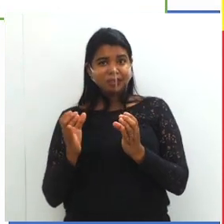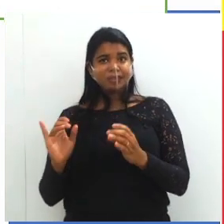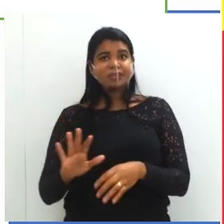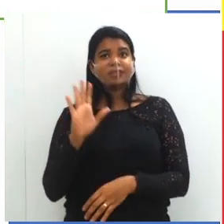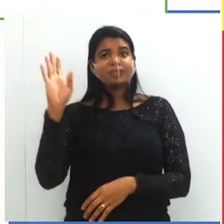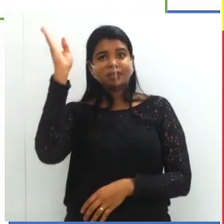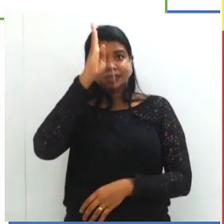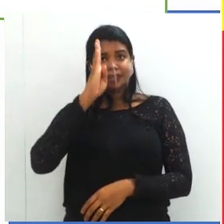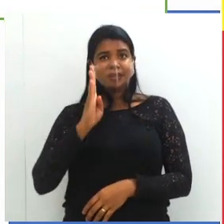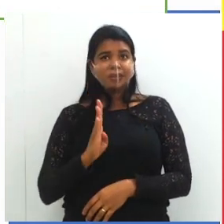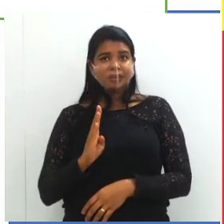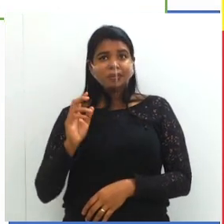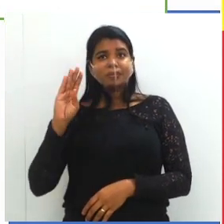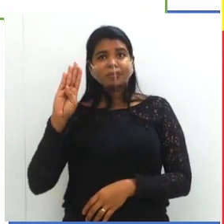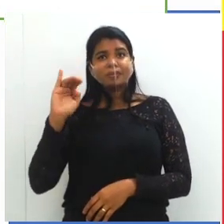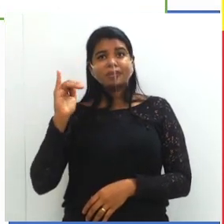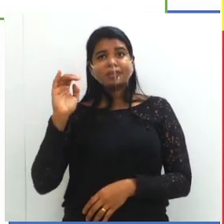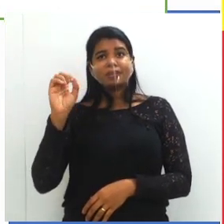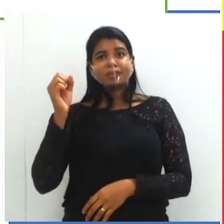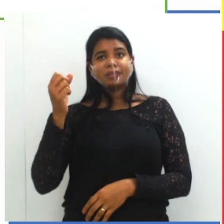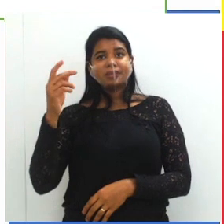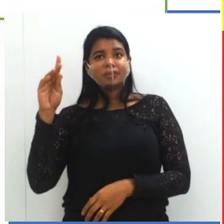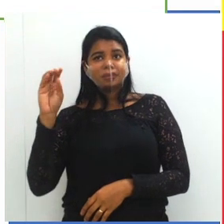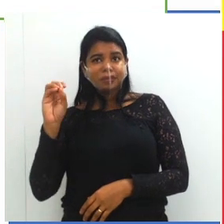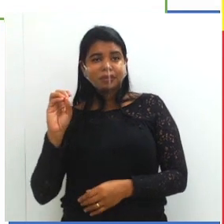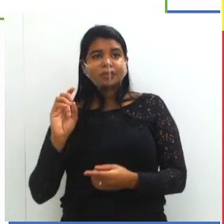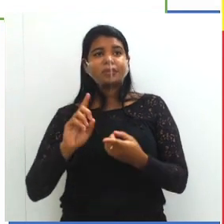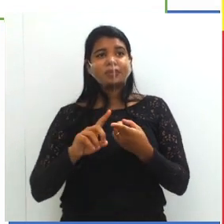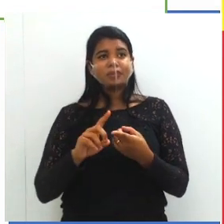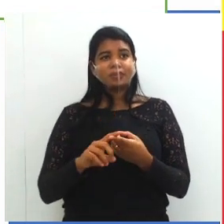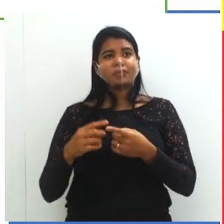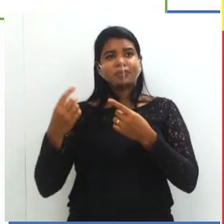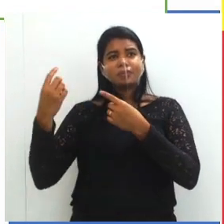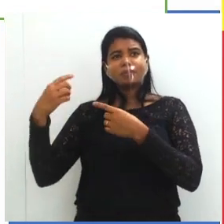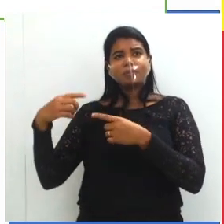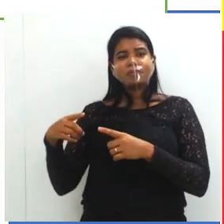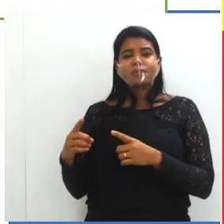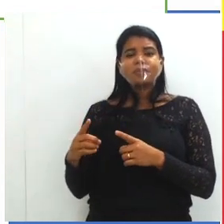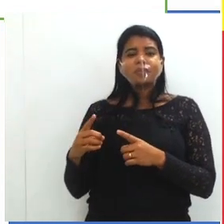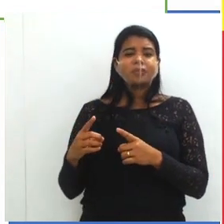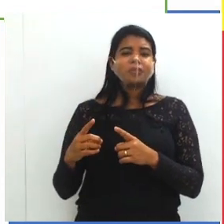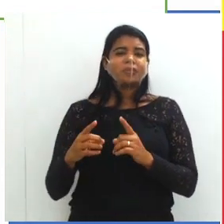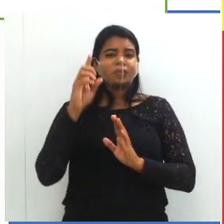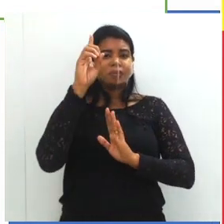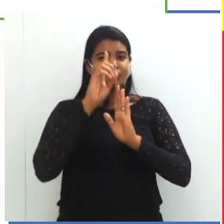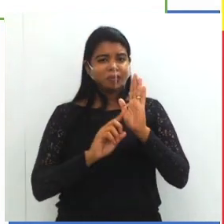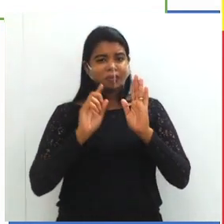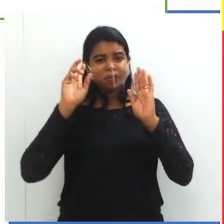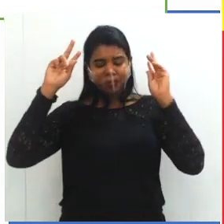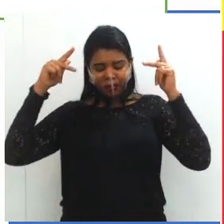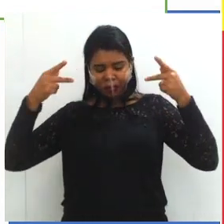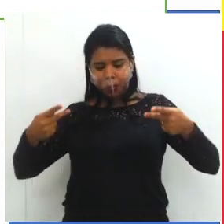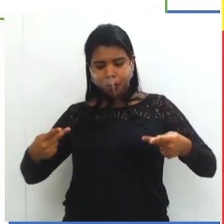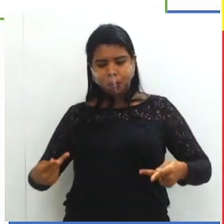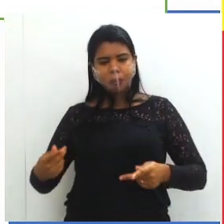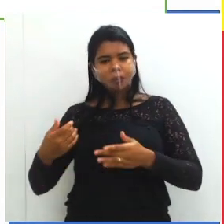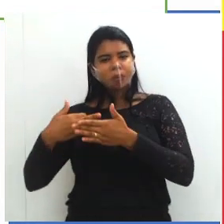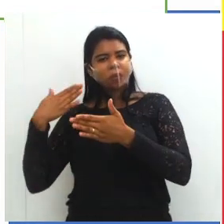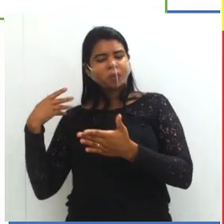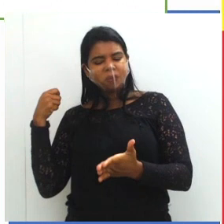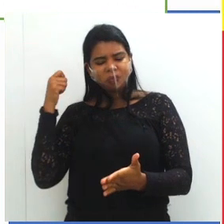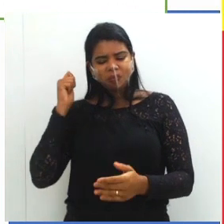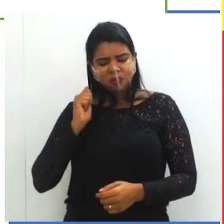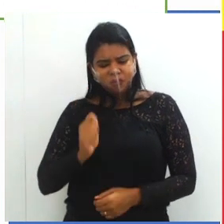dos Bispos do Brasil e grande defensor, olha aí, dos direitos humanos durante o período